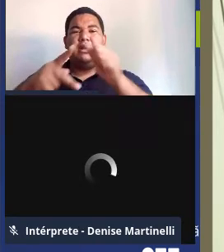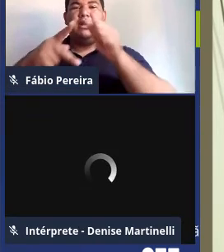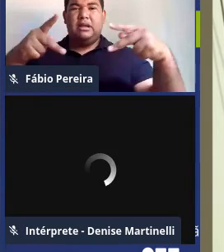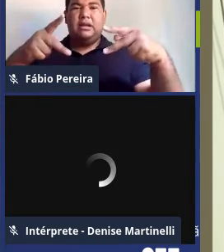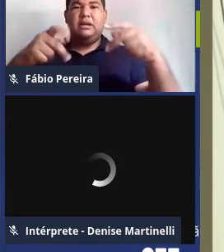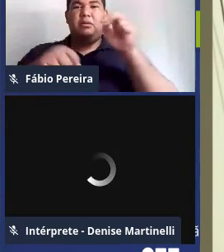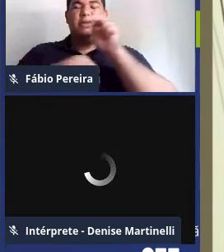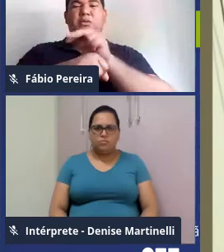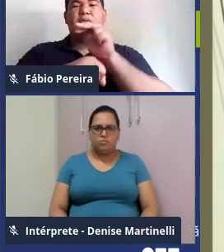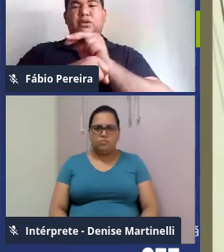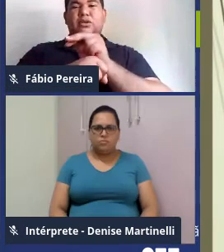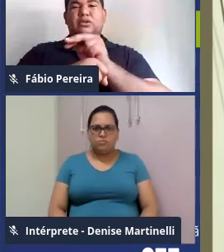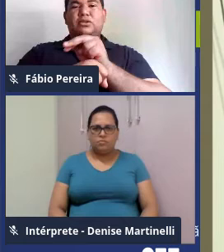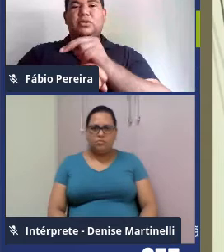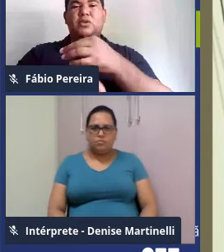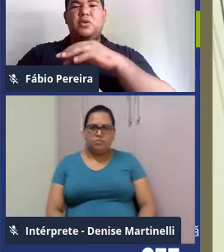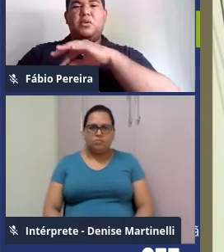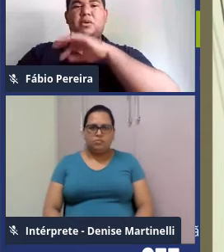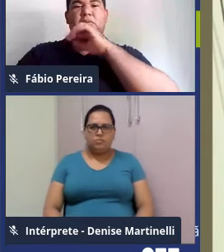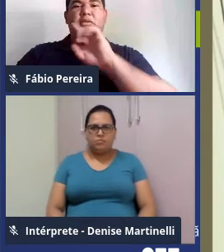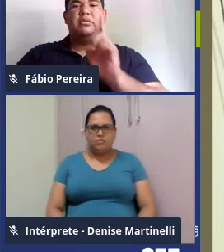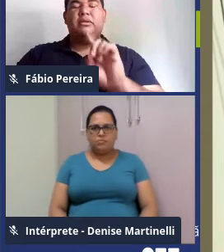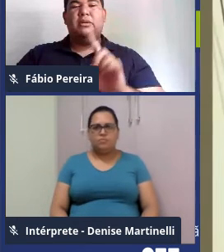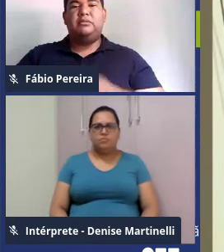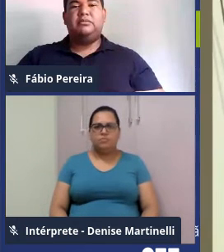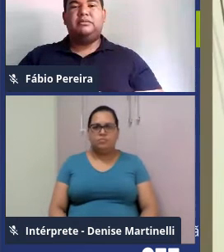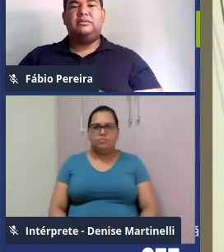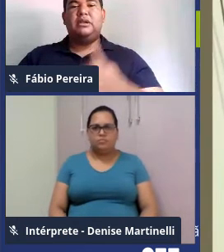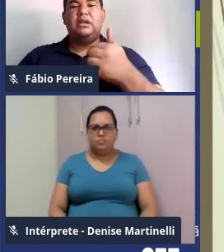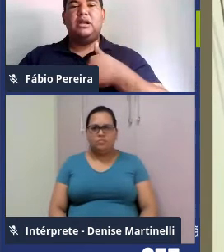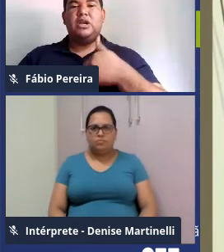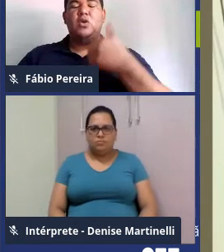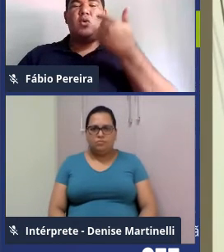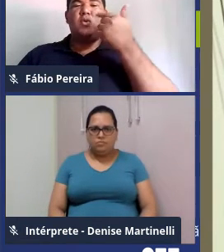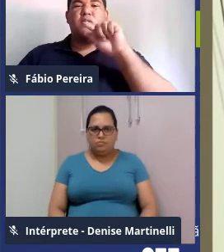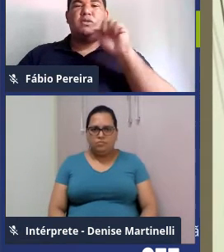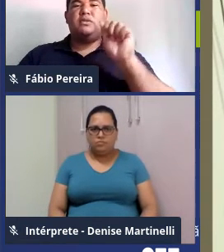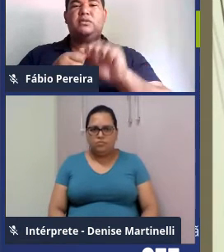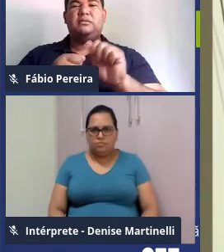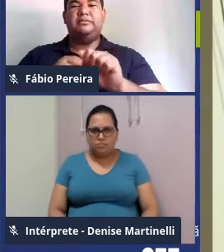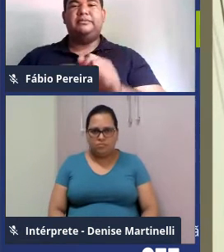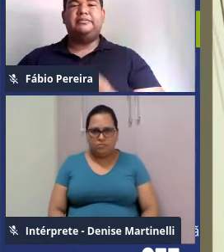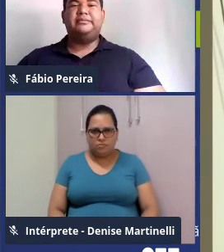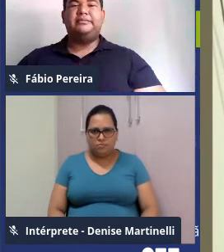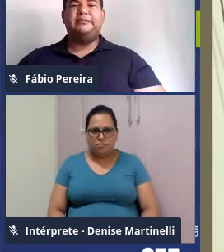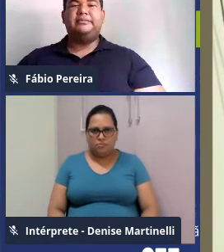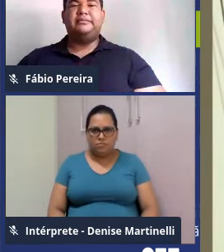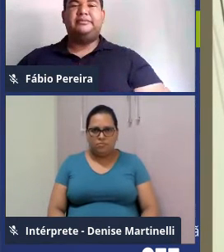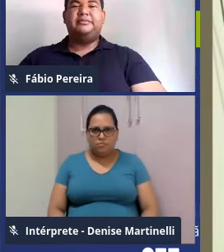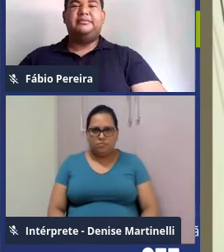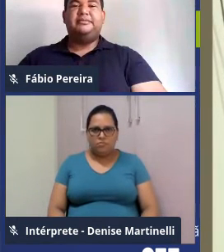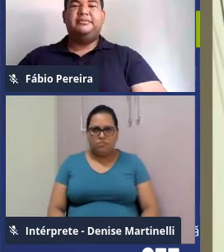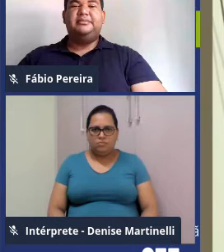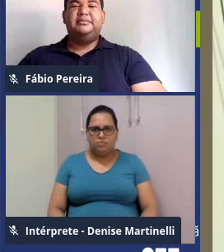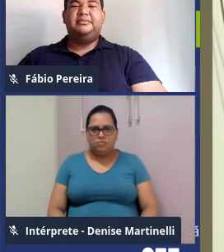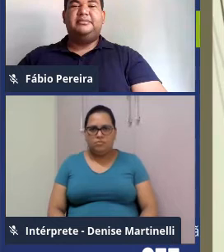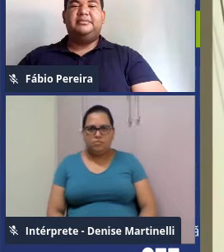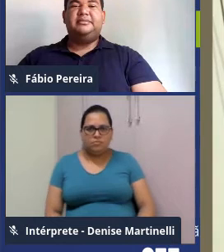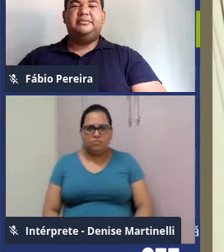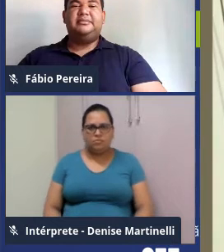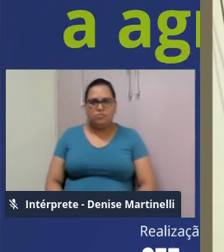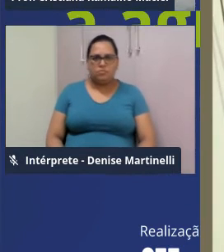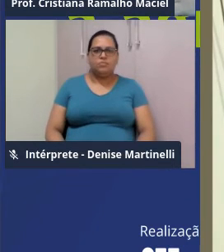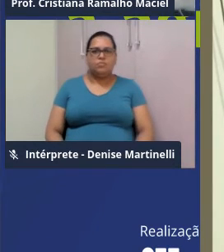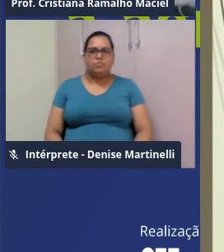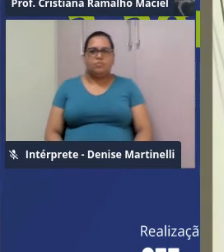ele? Não. Eu posso usar o macrobráquio amazônico como um bioindicador de cádmio? Não, porque ele